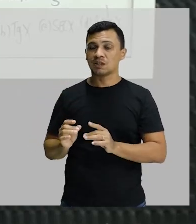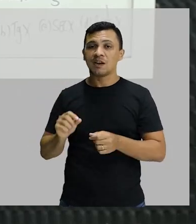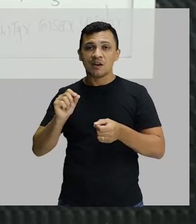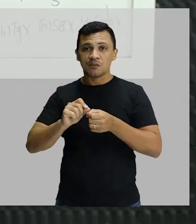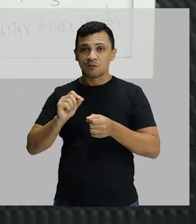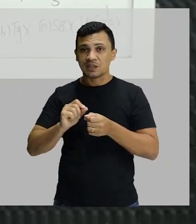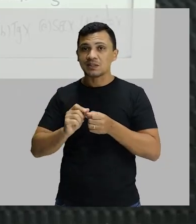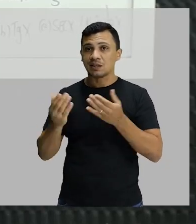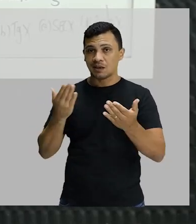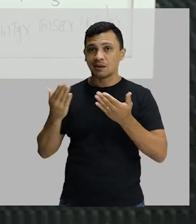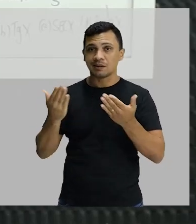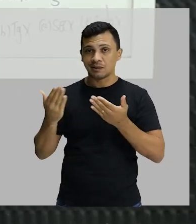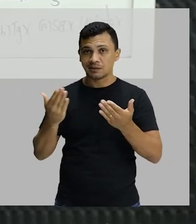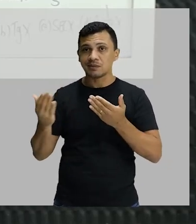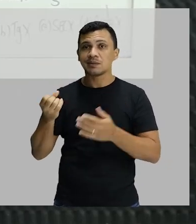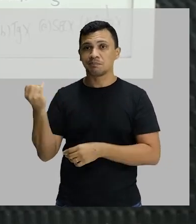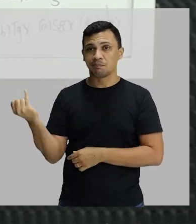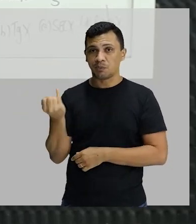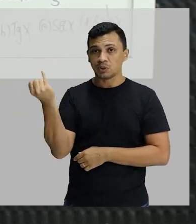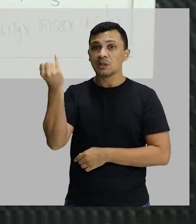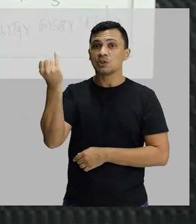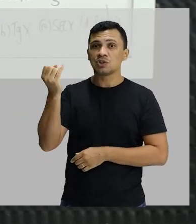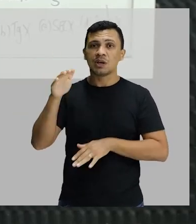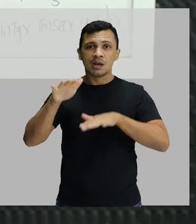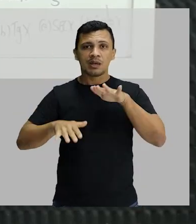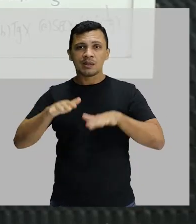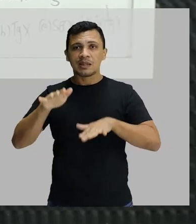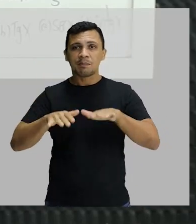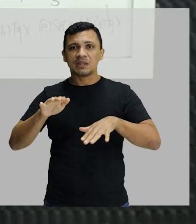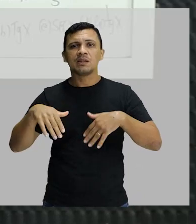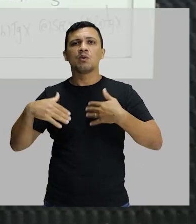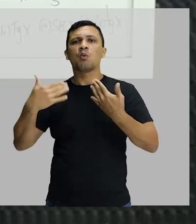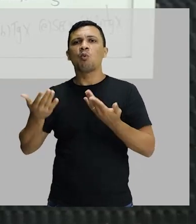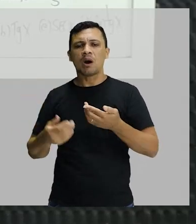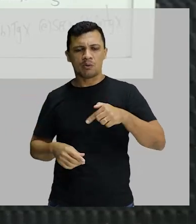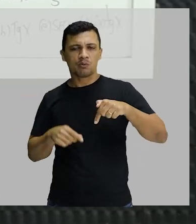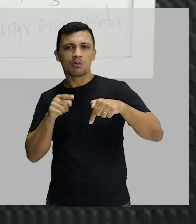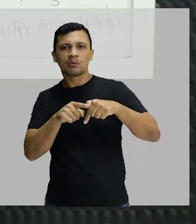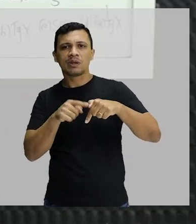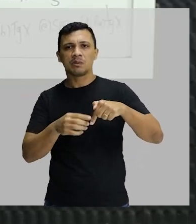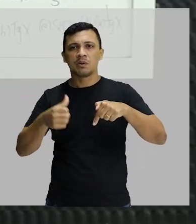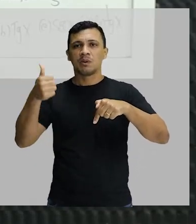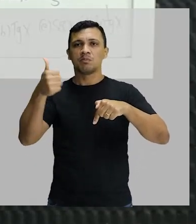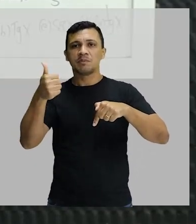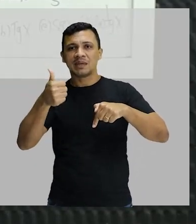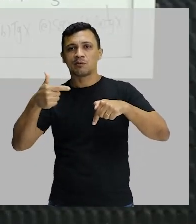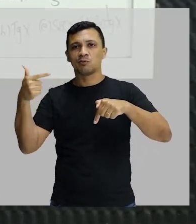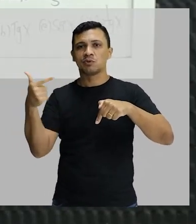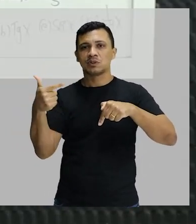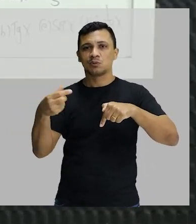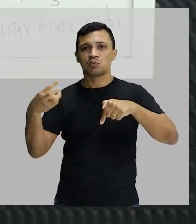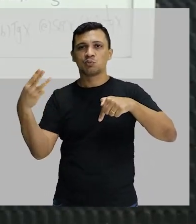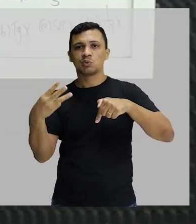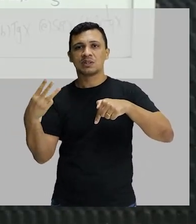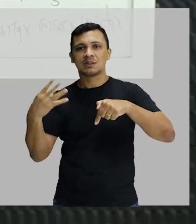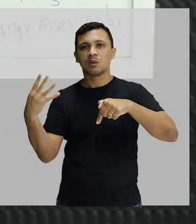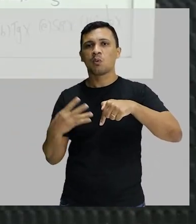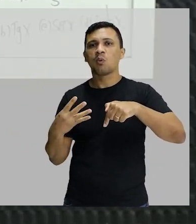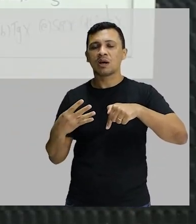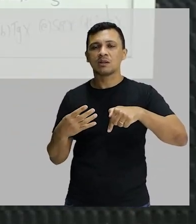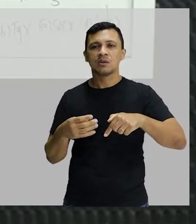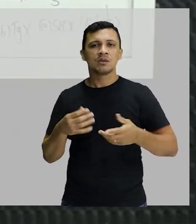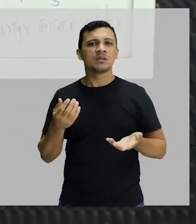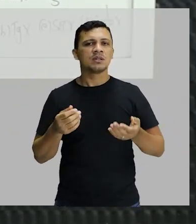analisar essas coisas, né? Porque dependendo do quadrante, a gente sabe que o seno, por exemplo, o seno é positivo aonde? No primeiro e